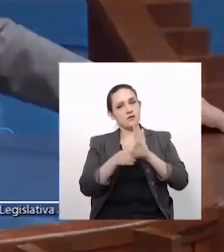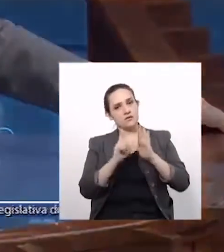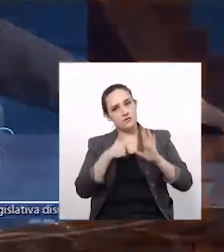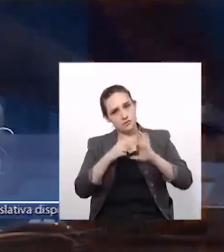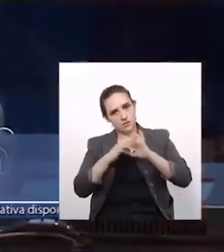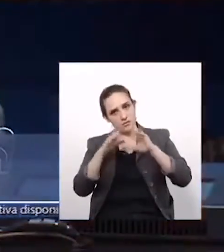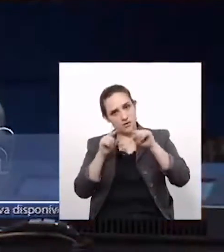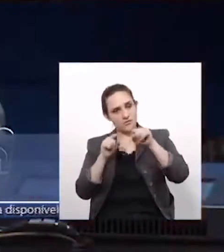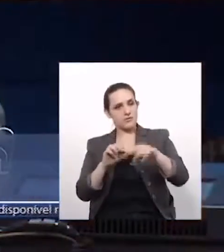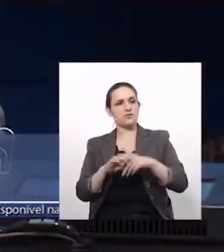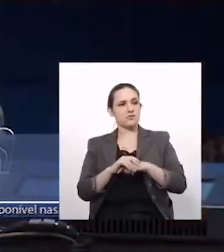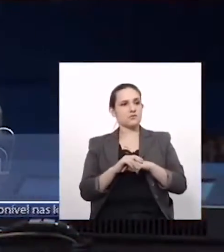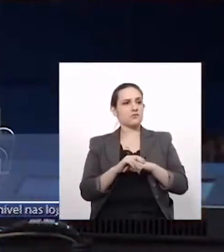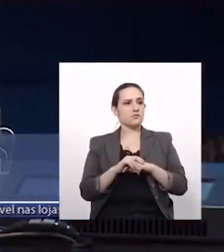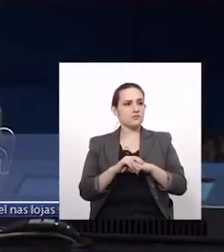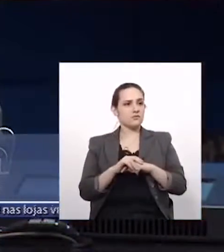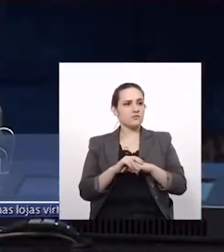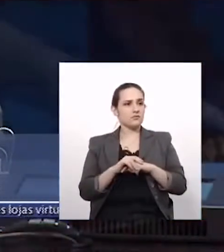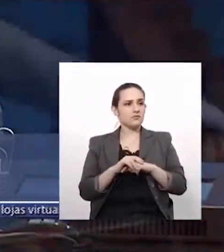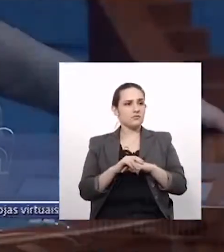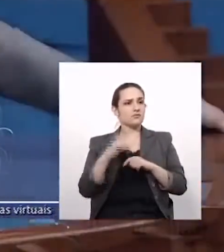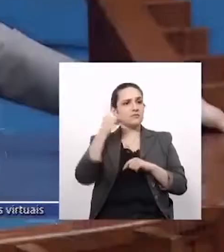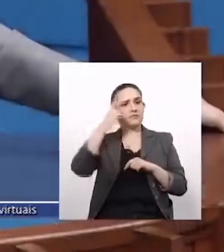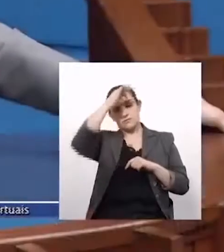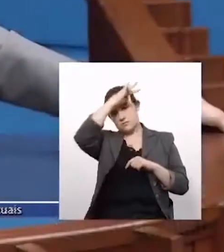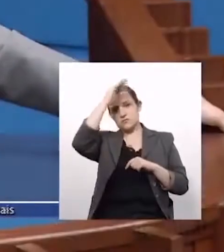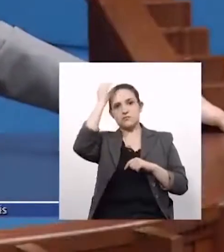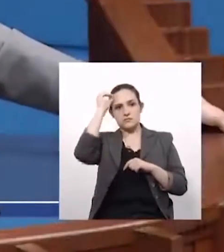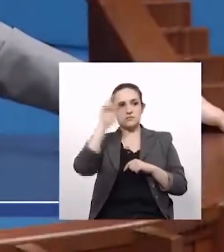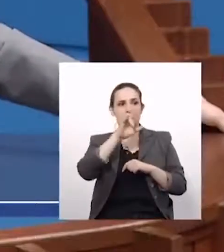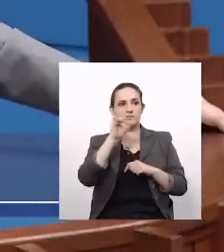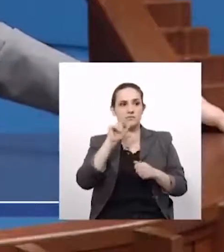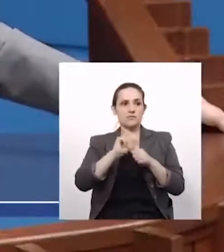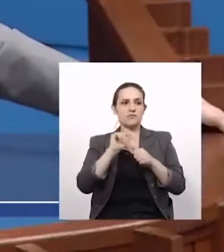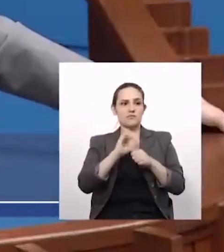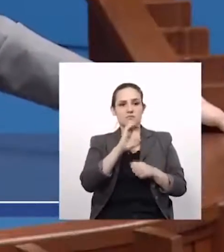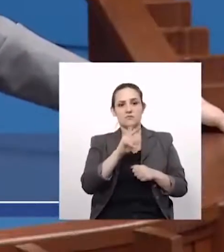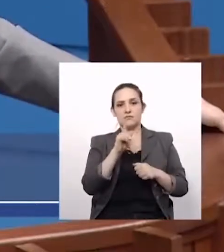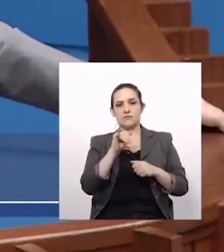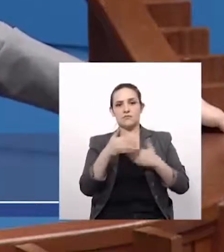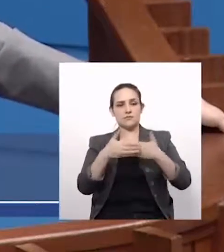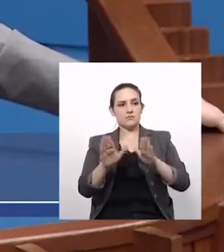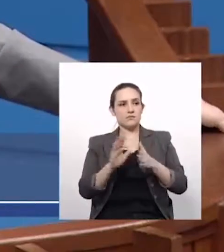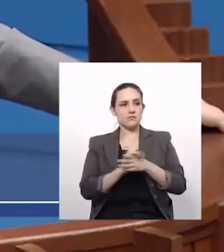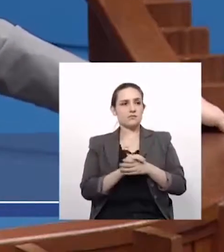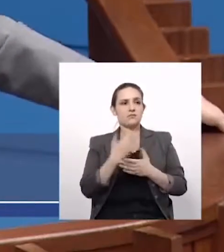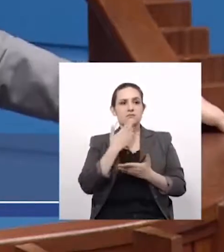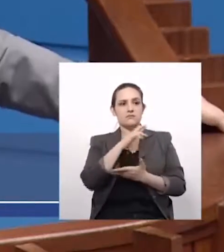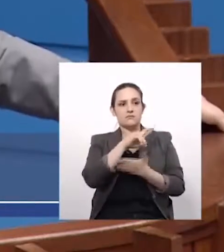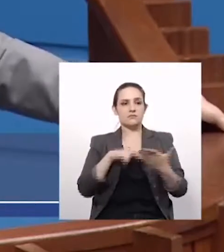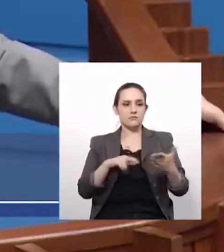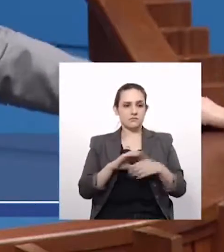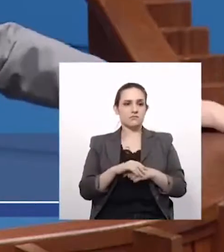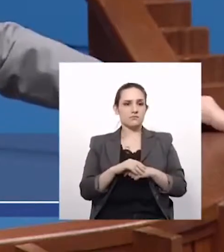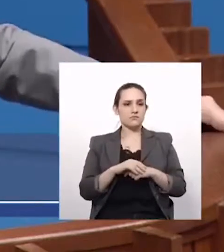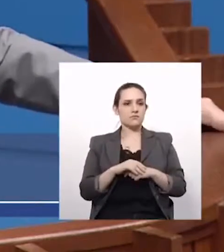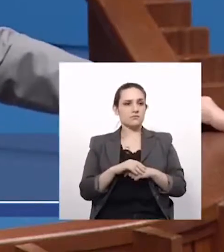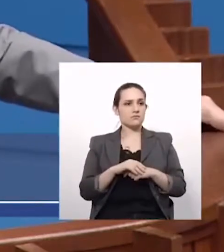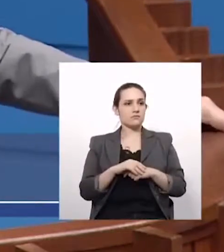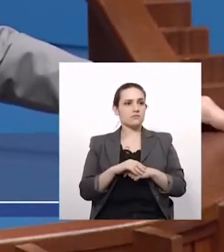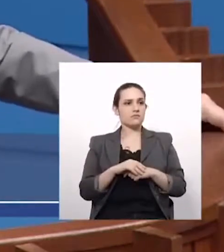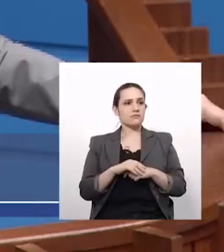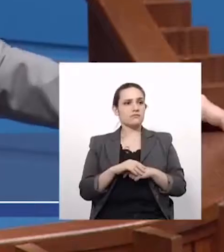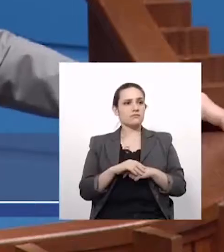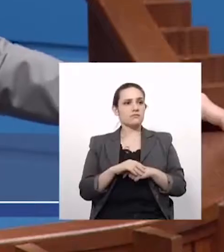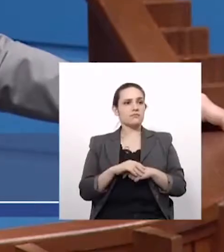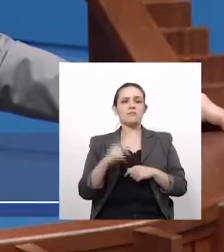palavra a Vossa Excelência, o deputado Felipe Ior falou que vai fazer a apresentação de um projeto. Eu vou